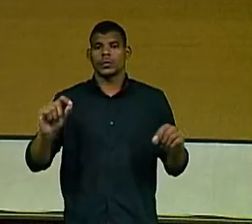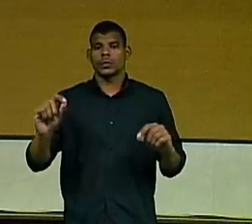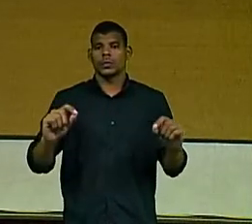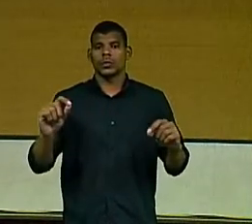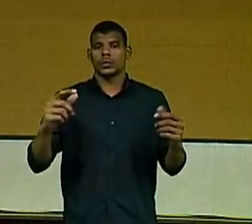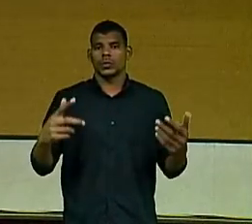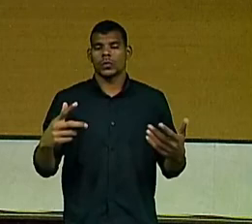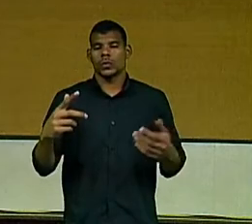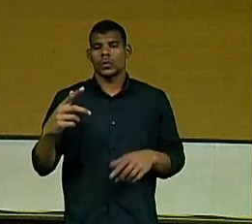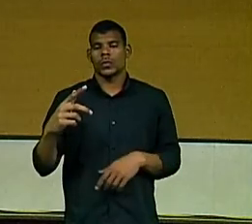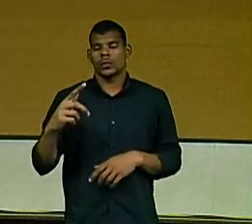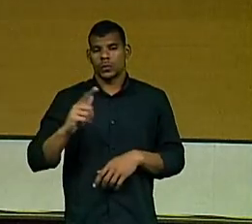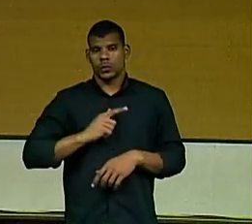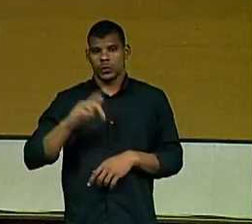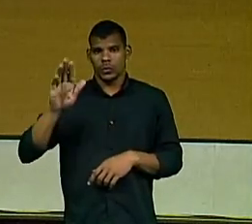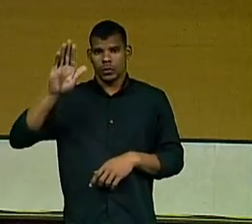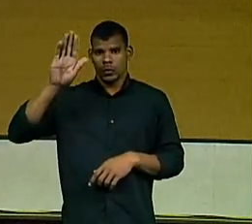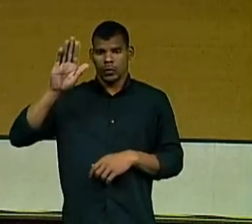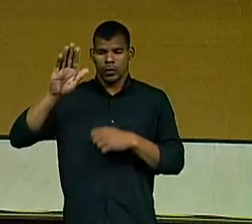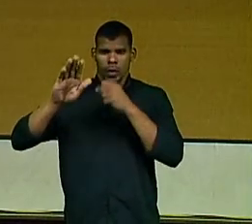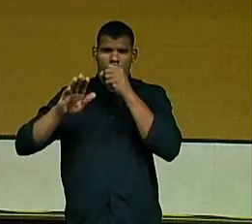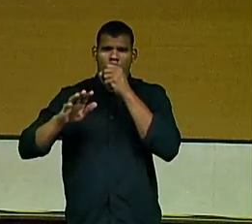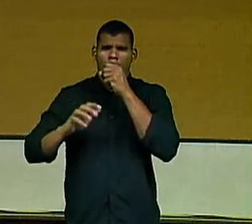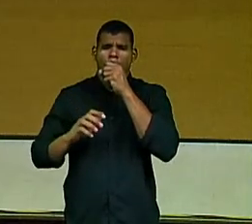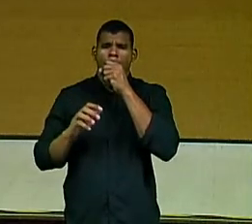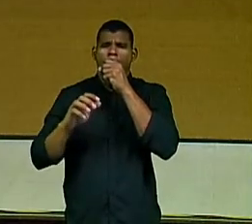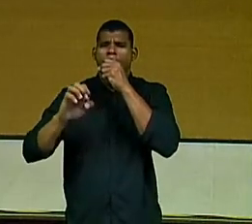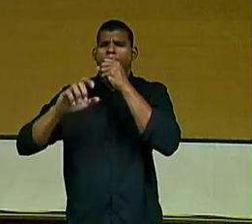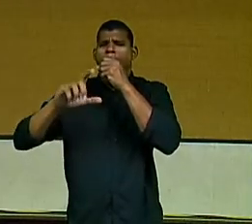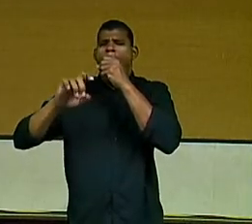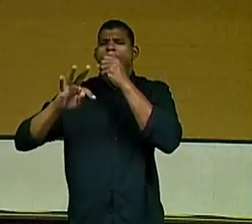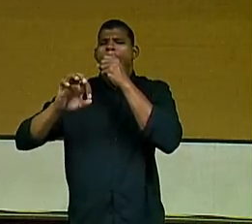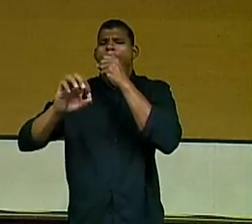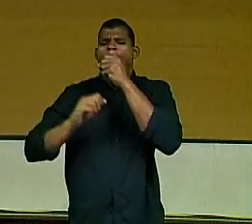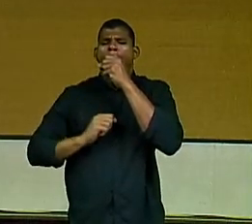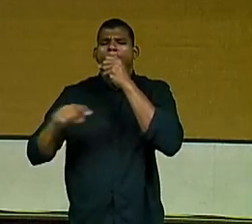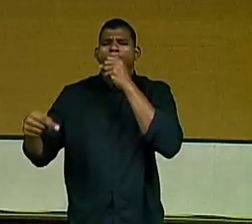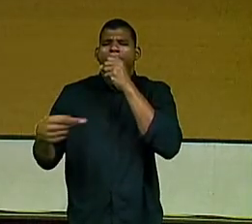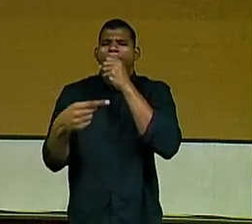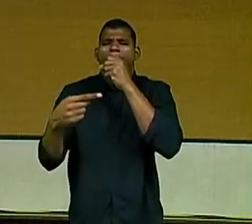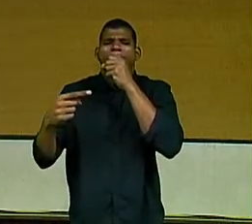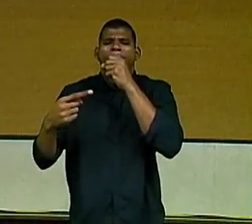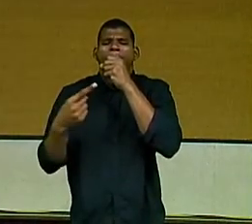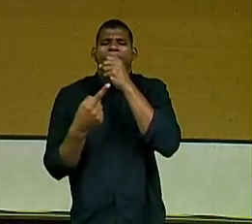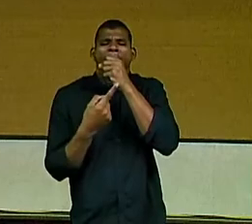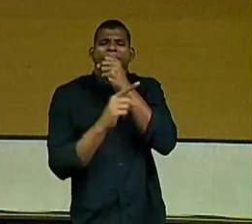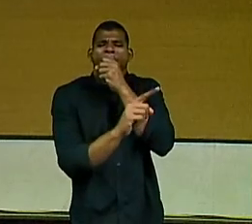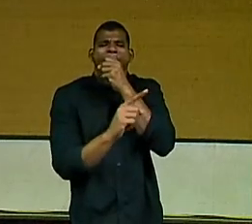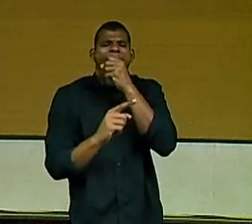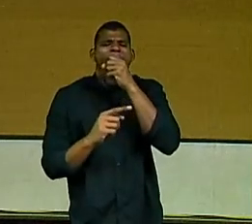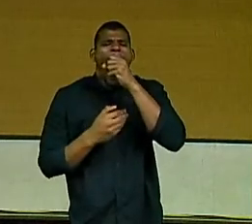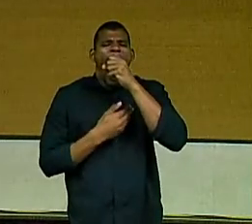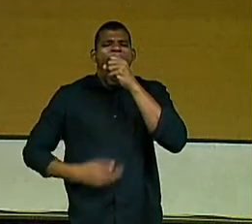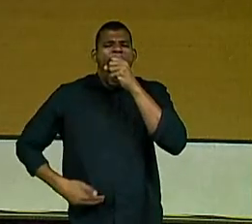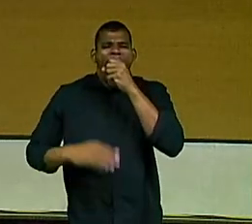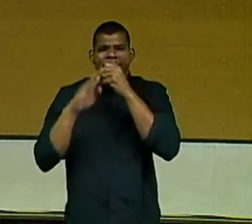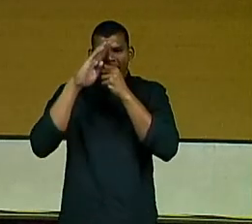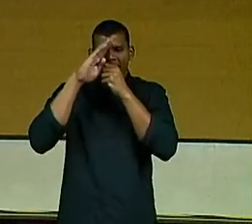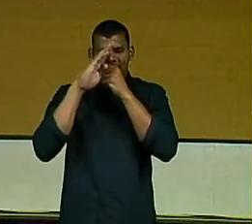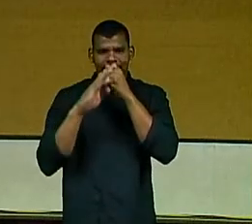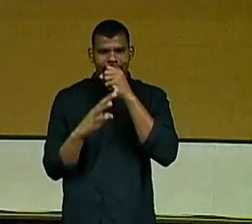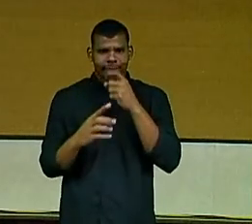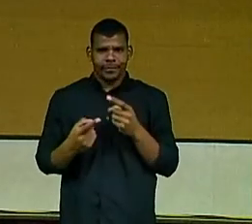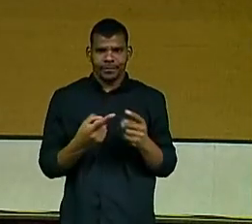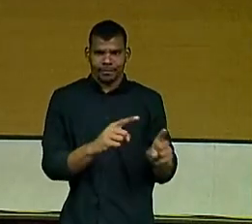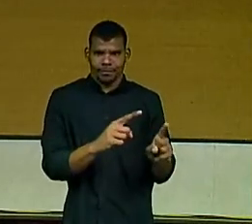muitos candidatos eleitos né de alinhamento político contrário o governo militar recém instaurado